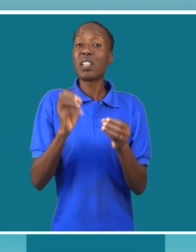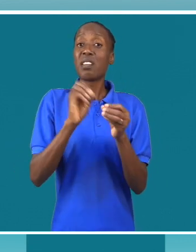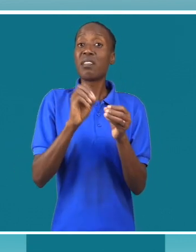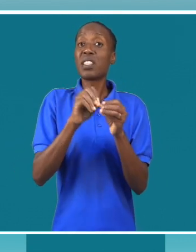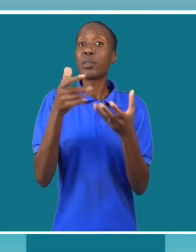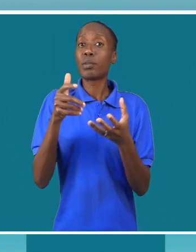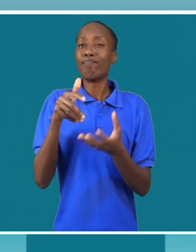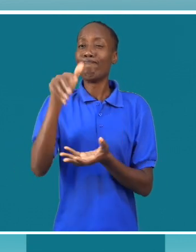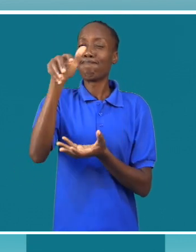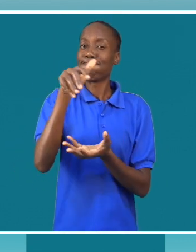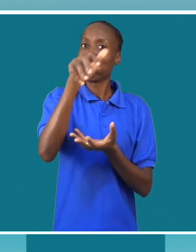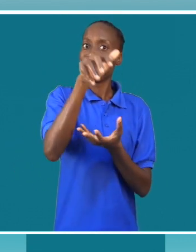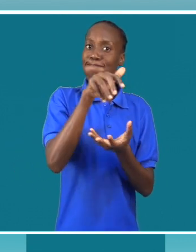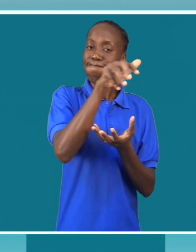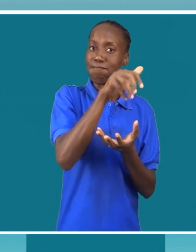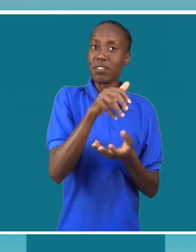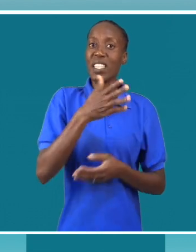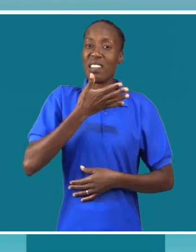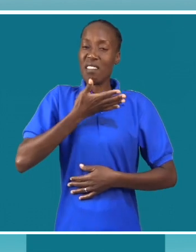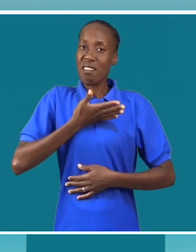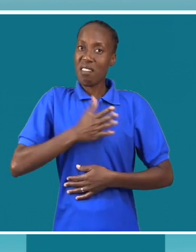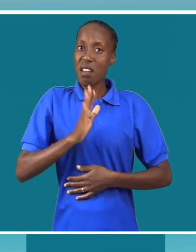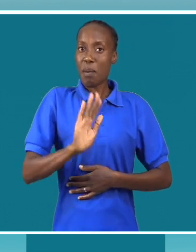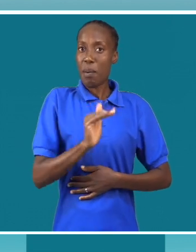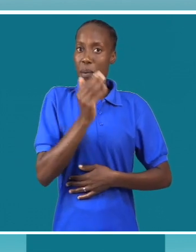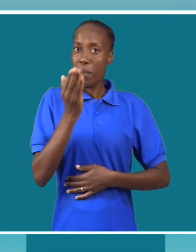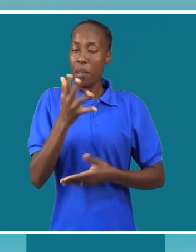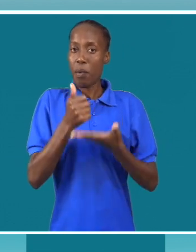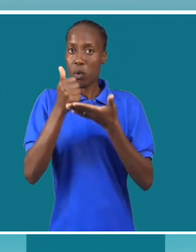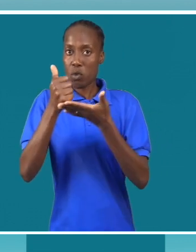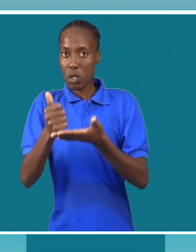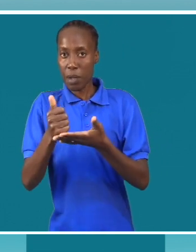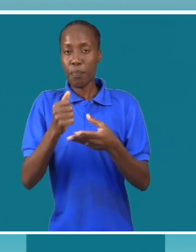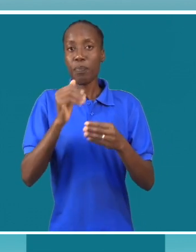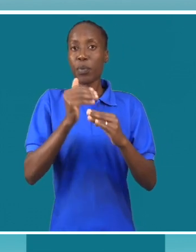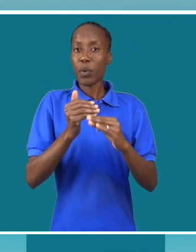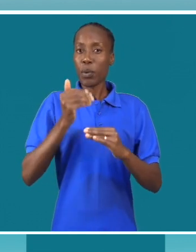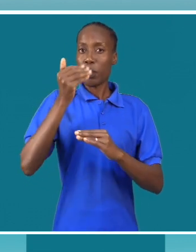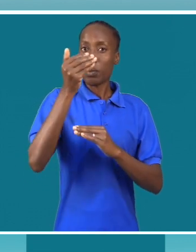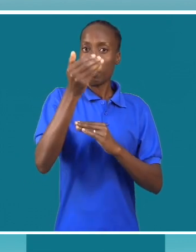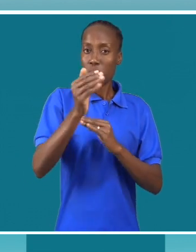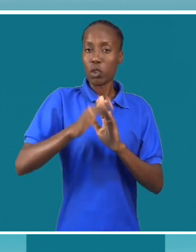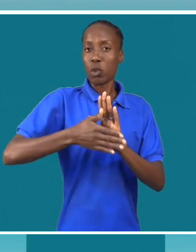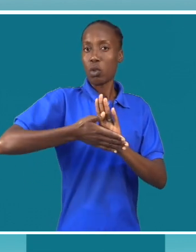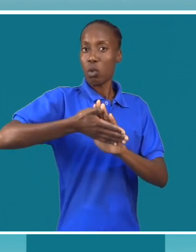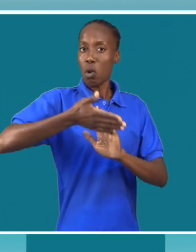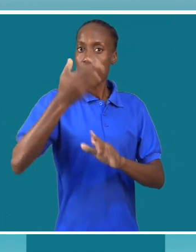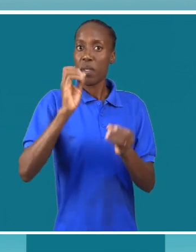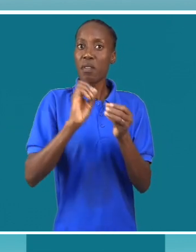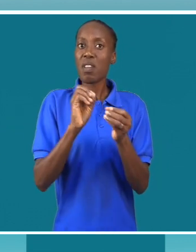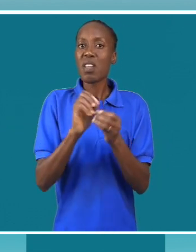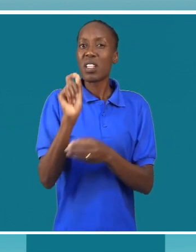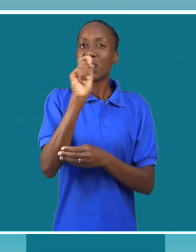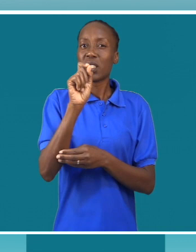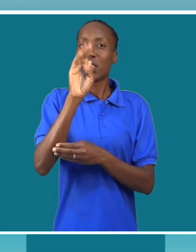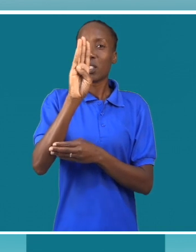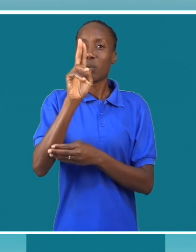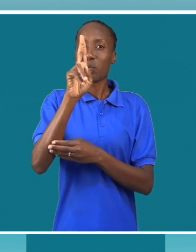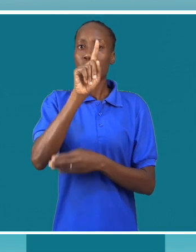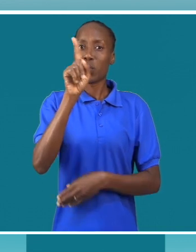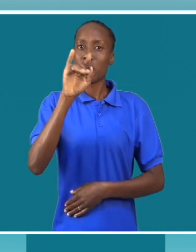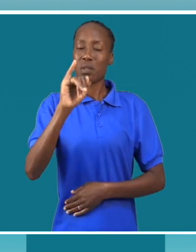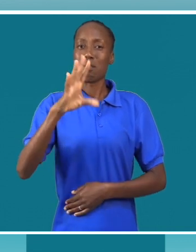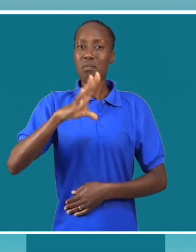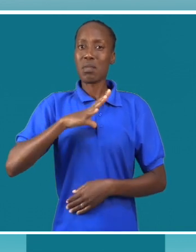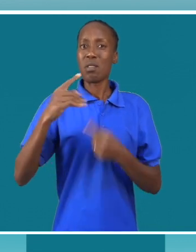e que têm muitas necessidades. E depois desta fase, vamos também agora entrar no caso do chute de bus, que está numa situação